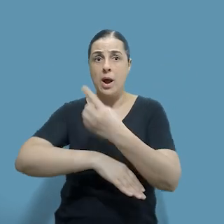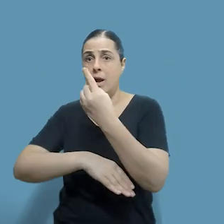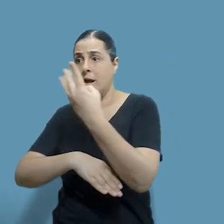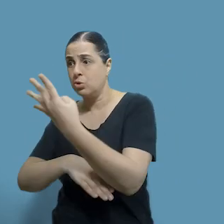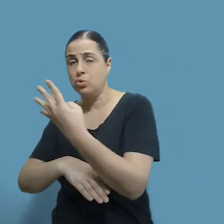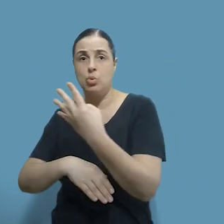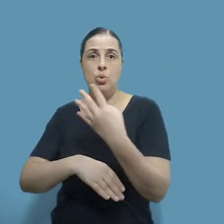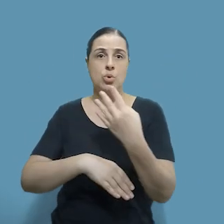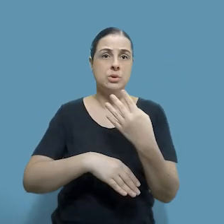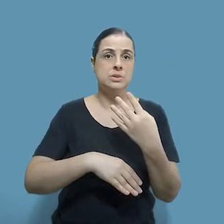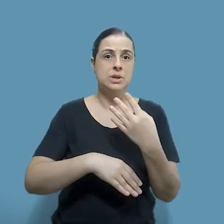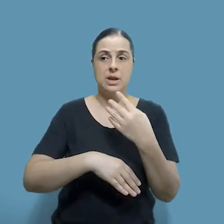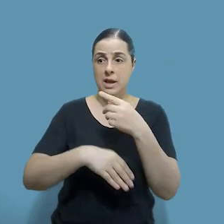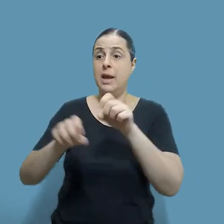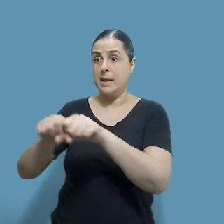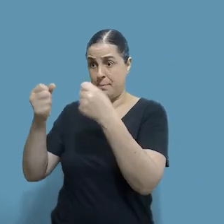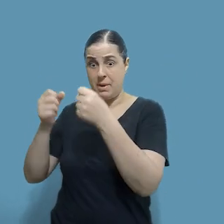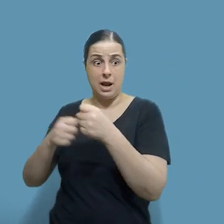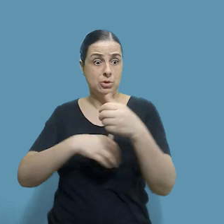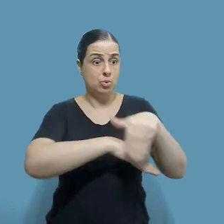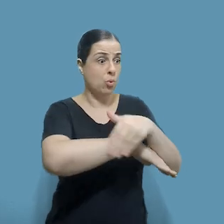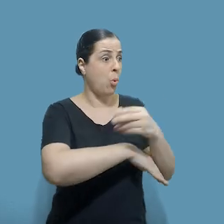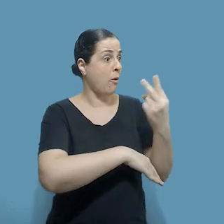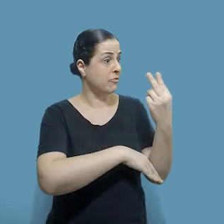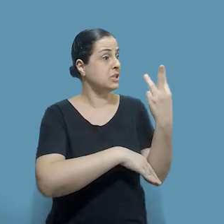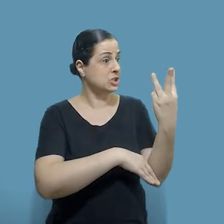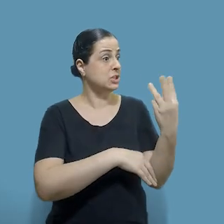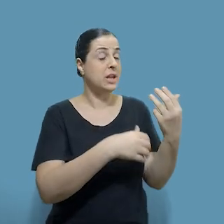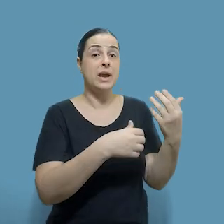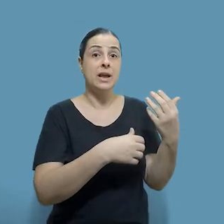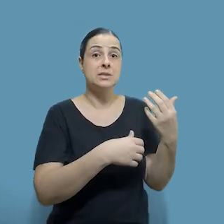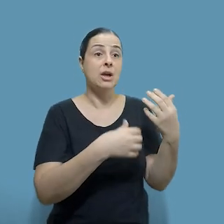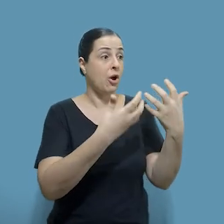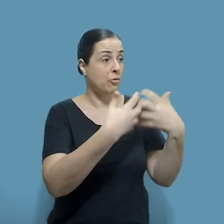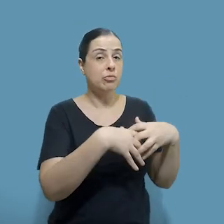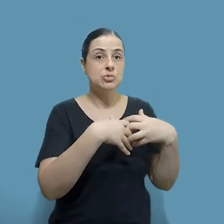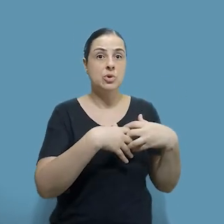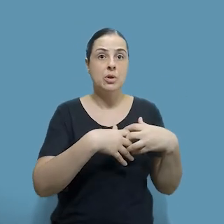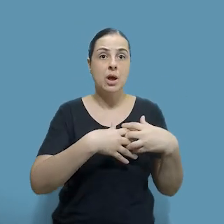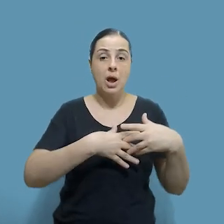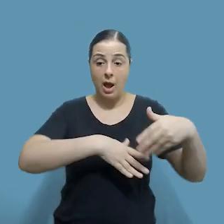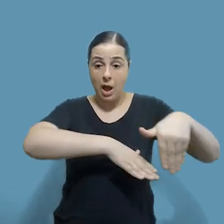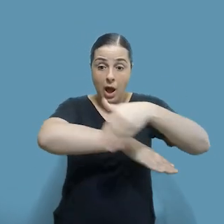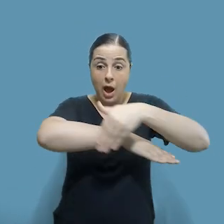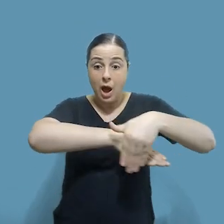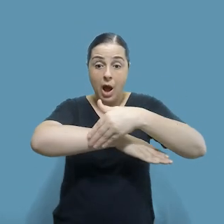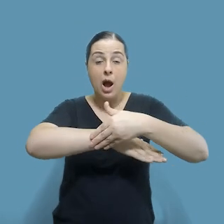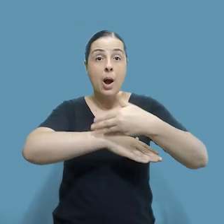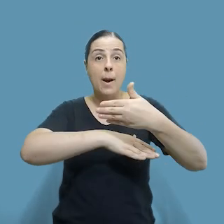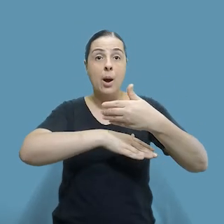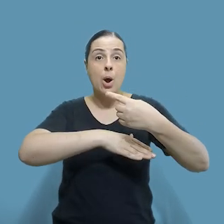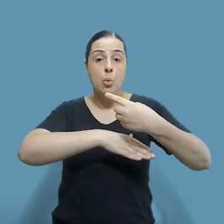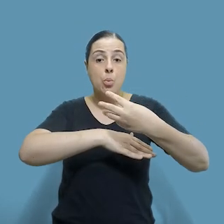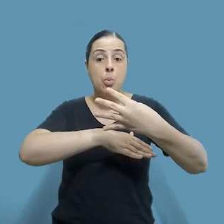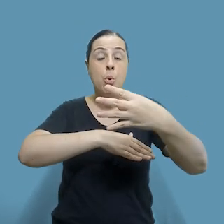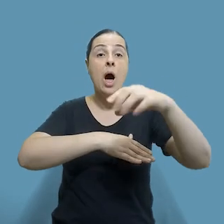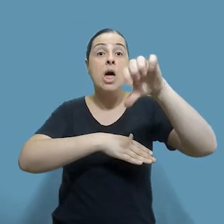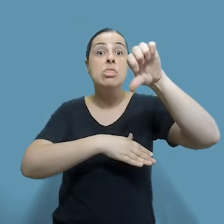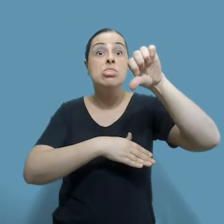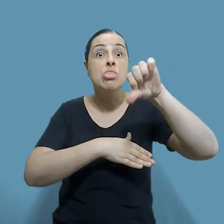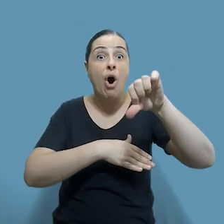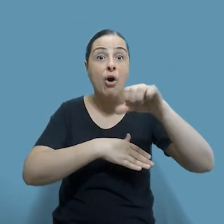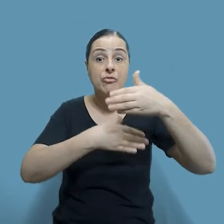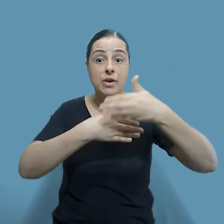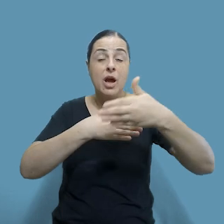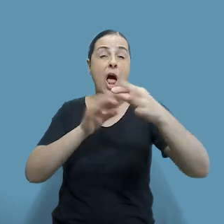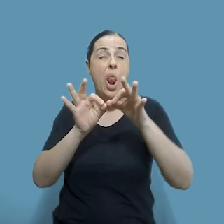rua 23 está funcionando. Tudo bem, era 9 ruas de distância, 9 quarteirões de distância, que a gente tem que ir caminhar,